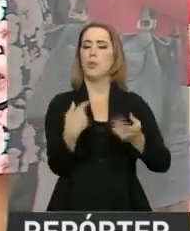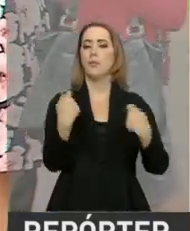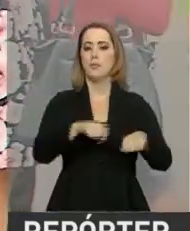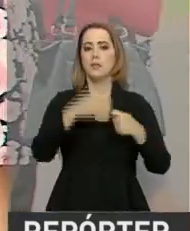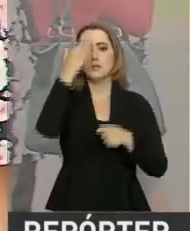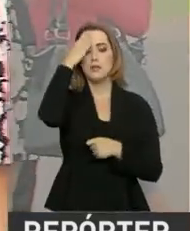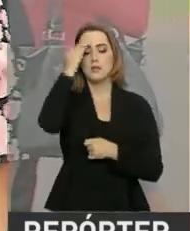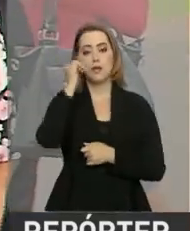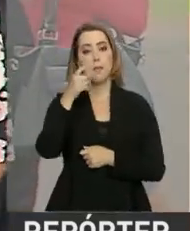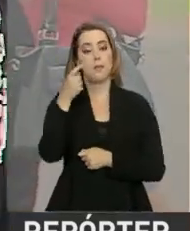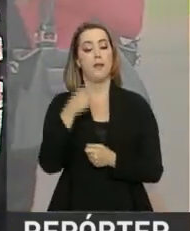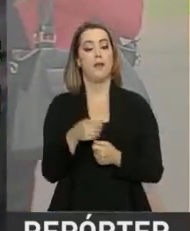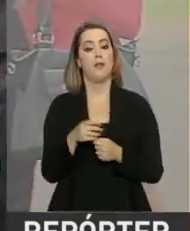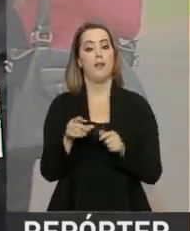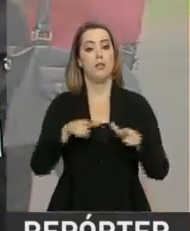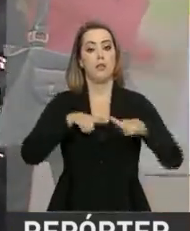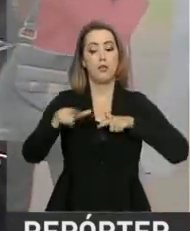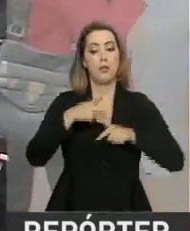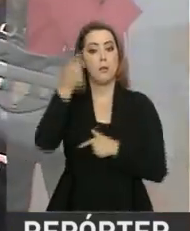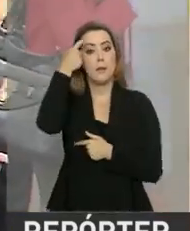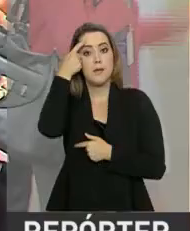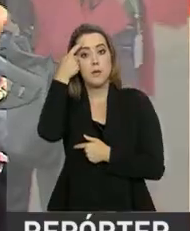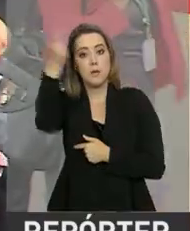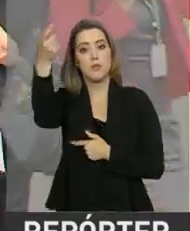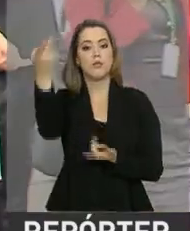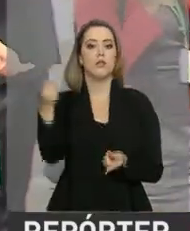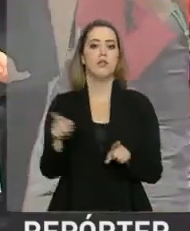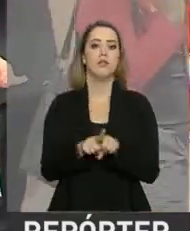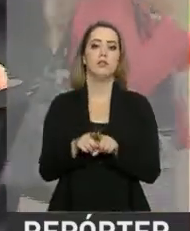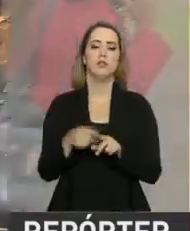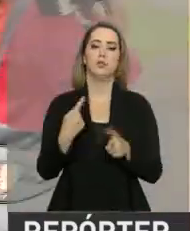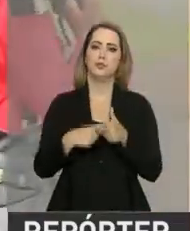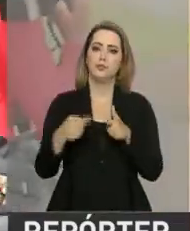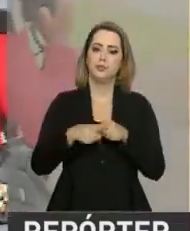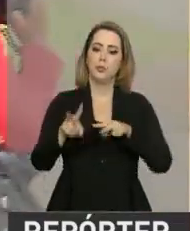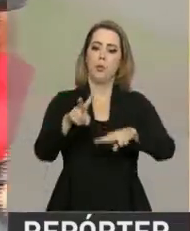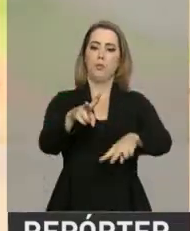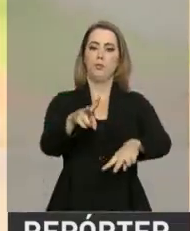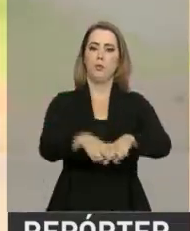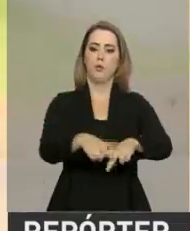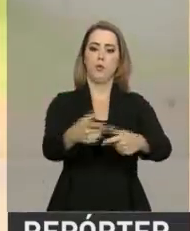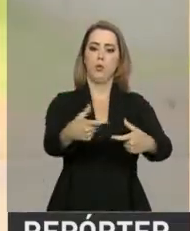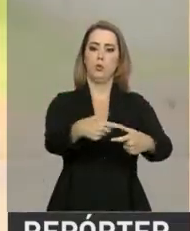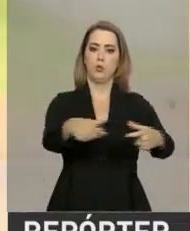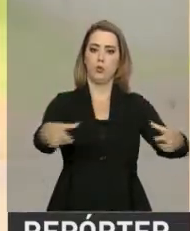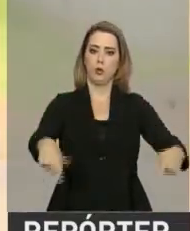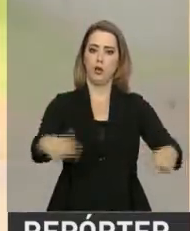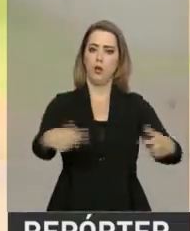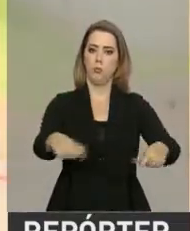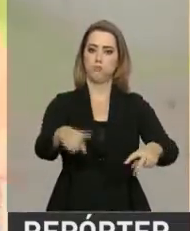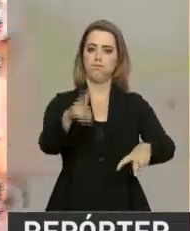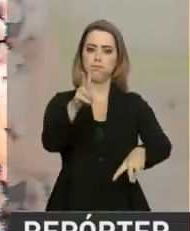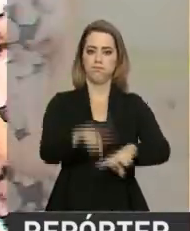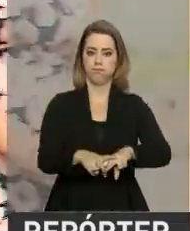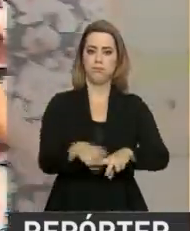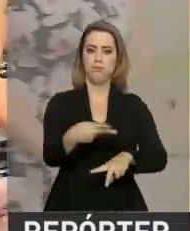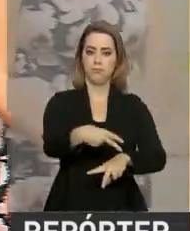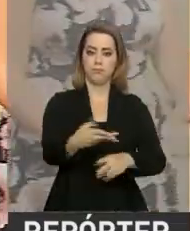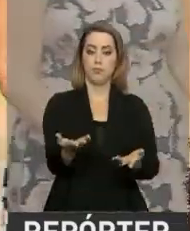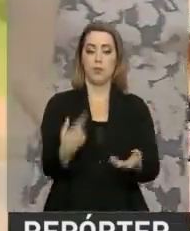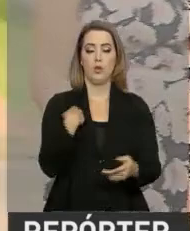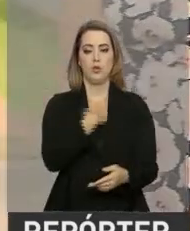inteligente estratégica o problema do sistema penitenciário nós estamos desenvolvendo é esse plano